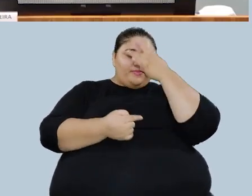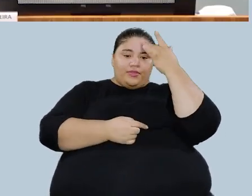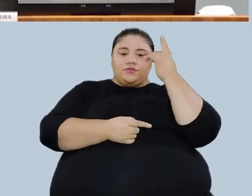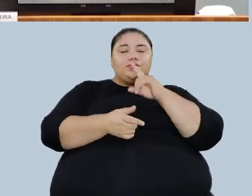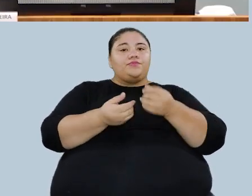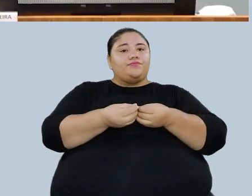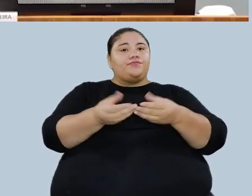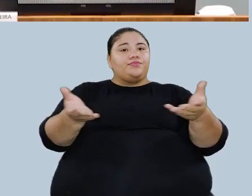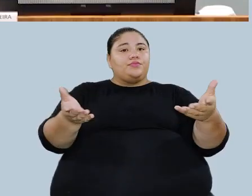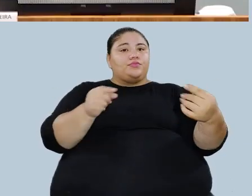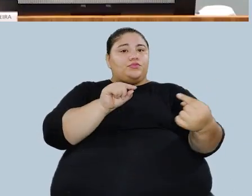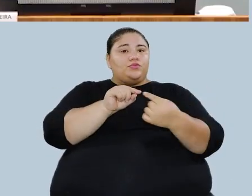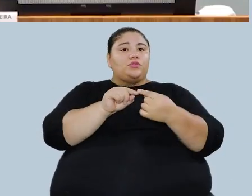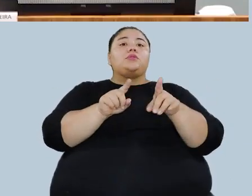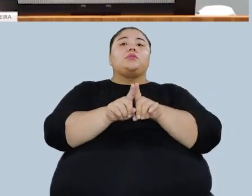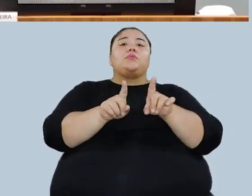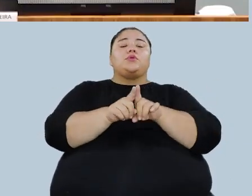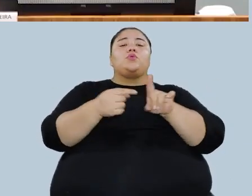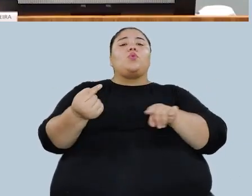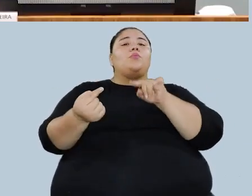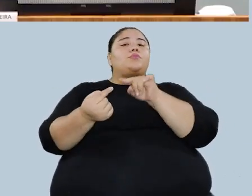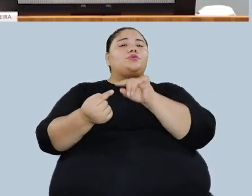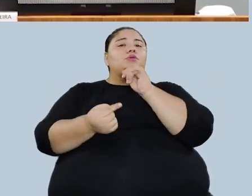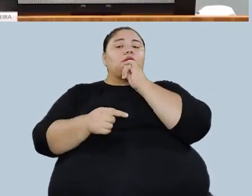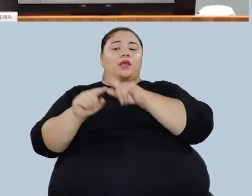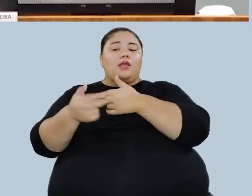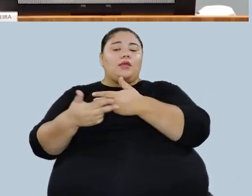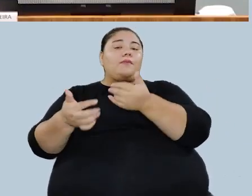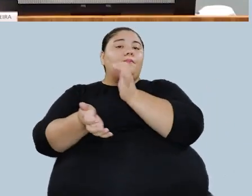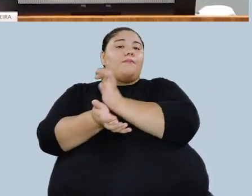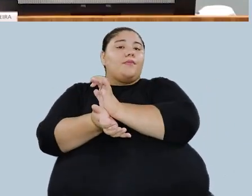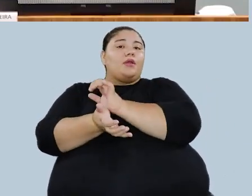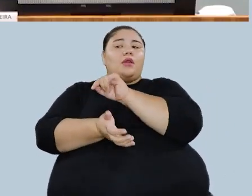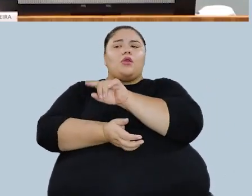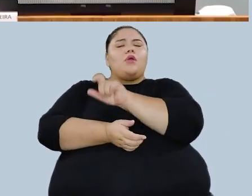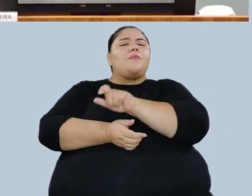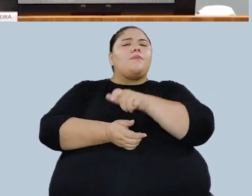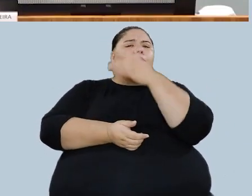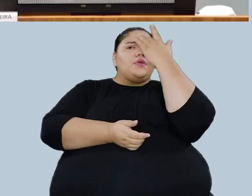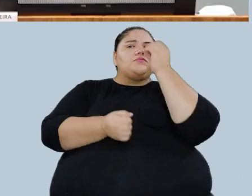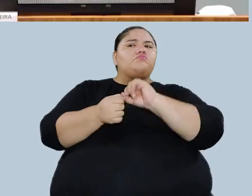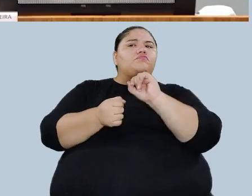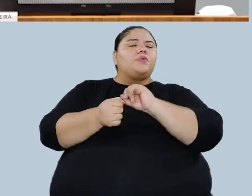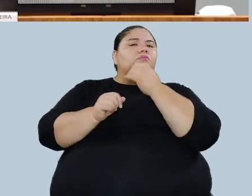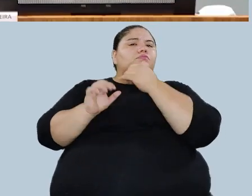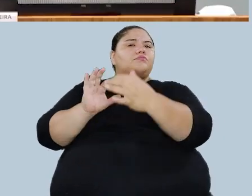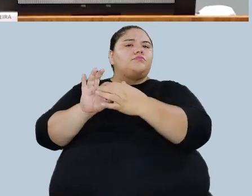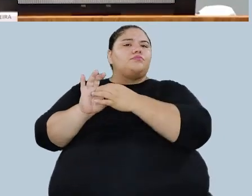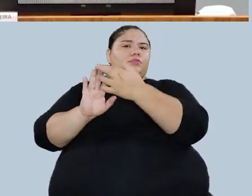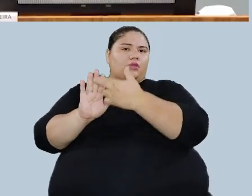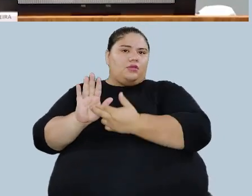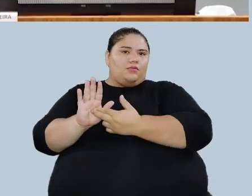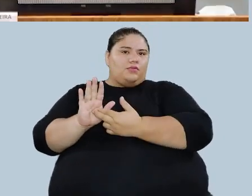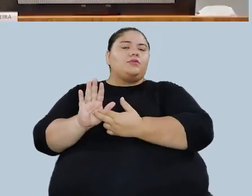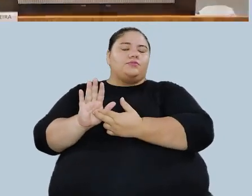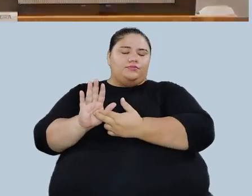alcançadas, e um elemento material, objetivo, que é quais são as operações que essas pessoas praticam que estão abrangidas pelo regime Mas específico. hoje em